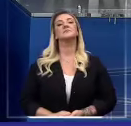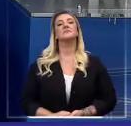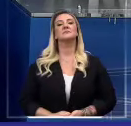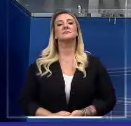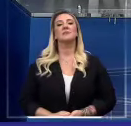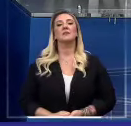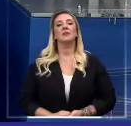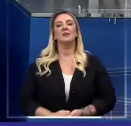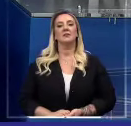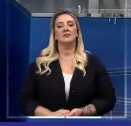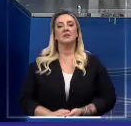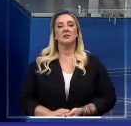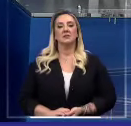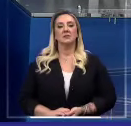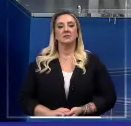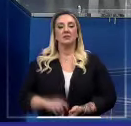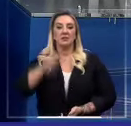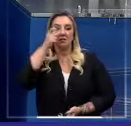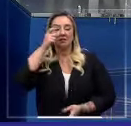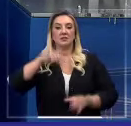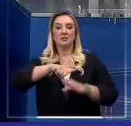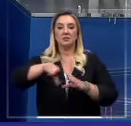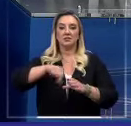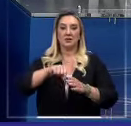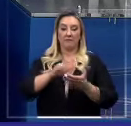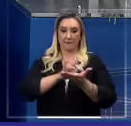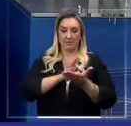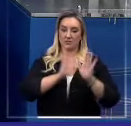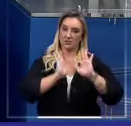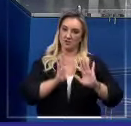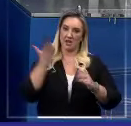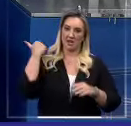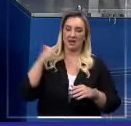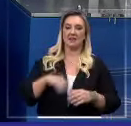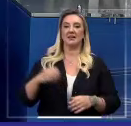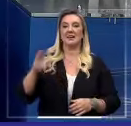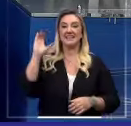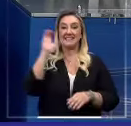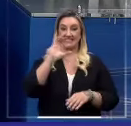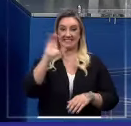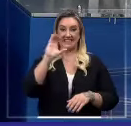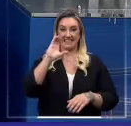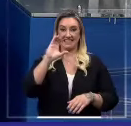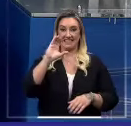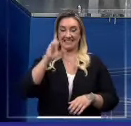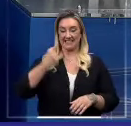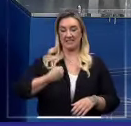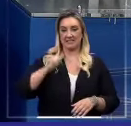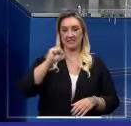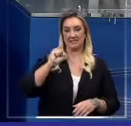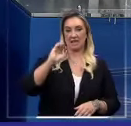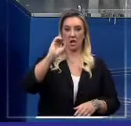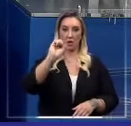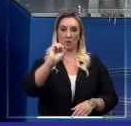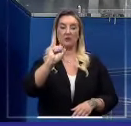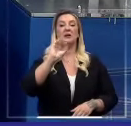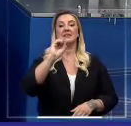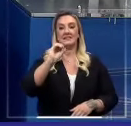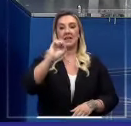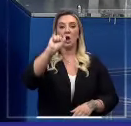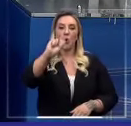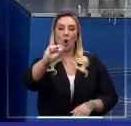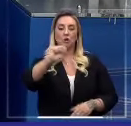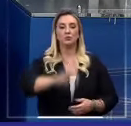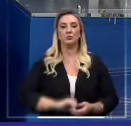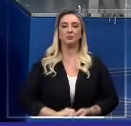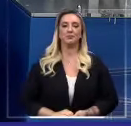Quina. Já acompanhamos o sorteio da Loto Fácil. Bola cinza, número 08. Cinza